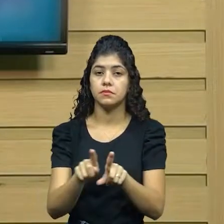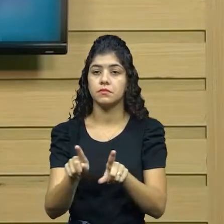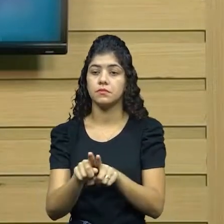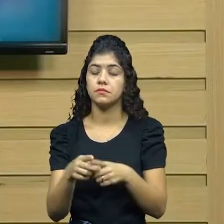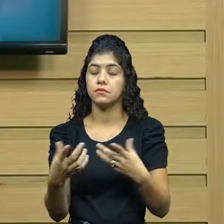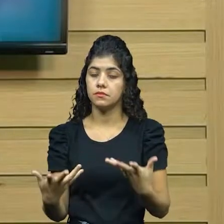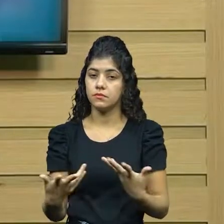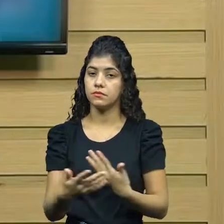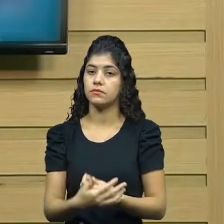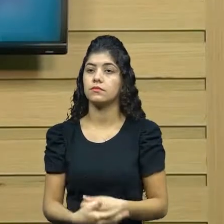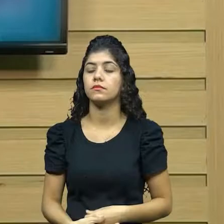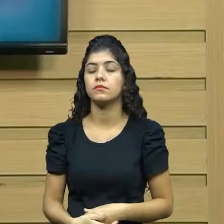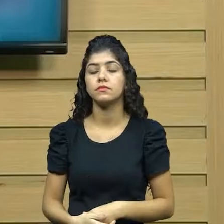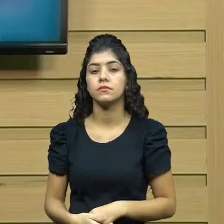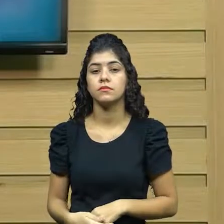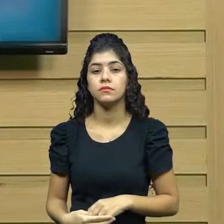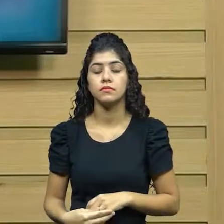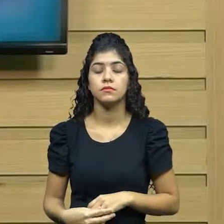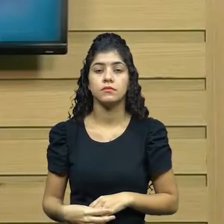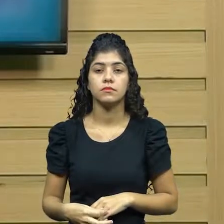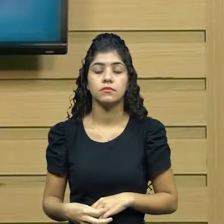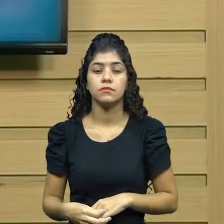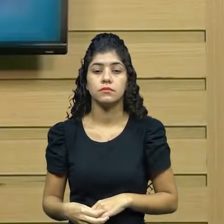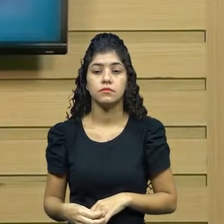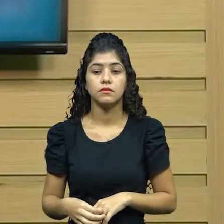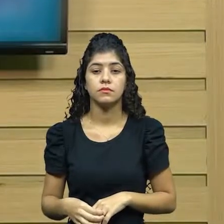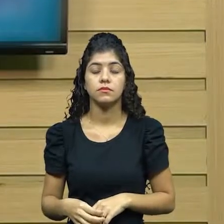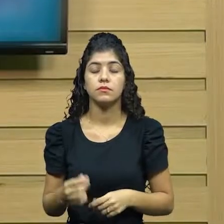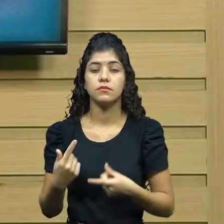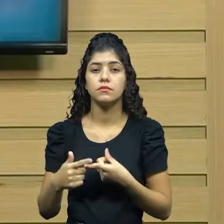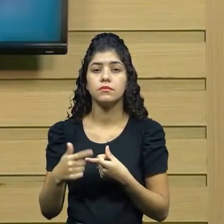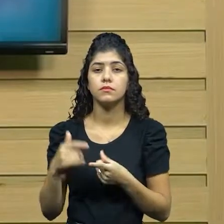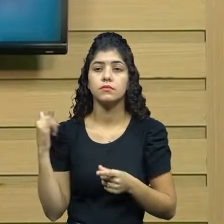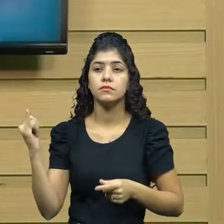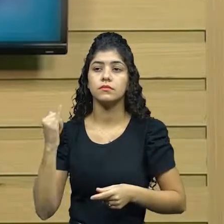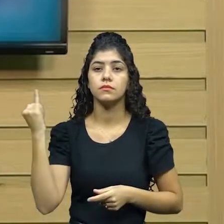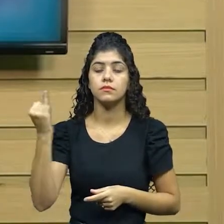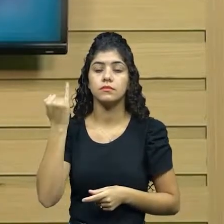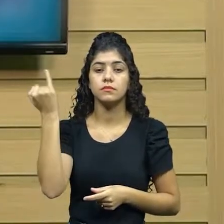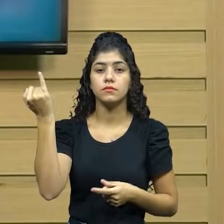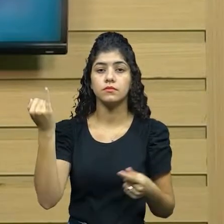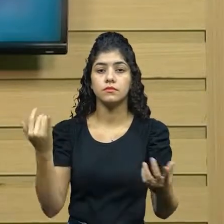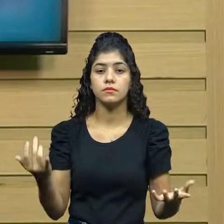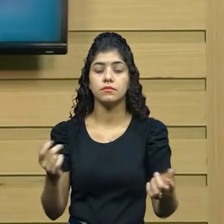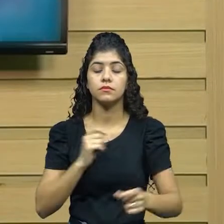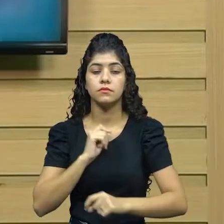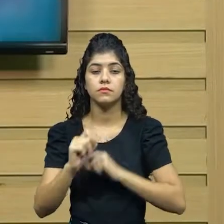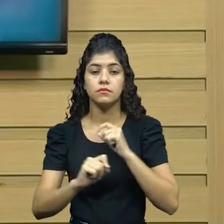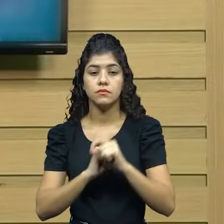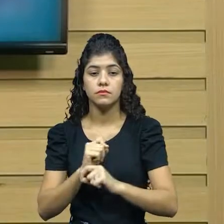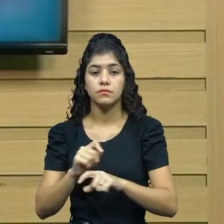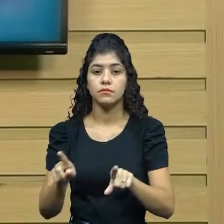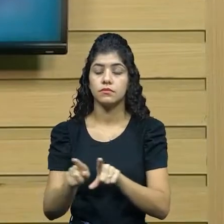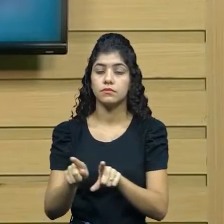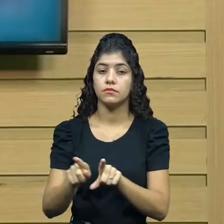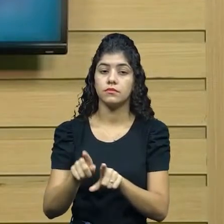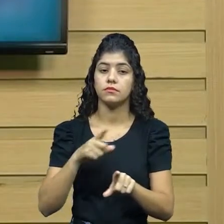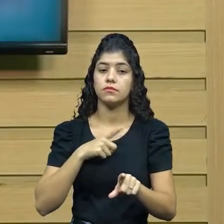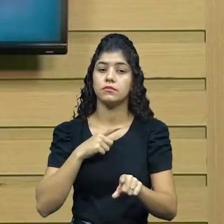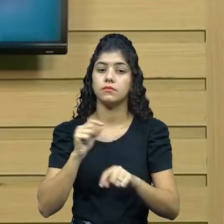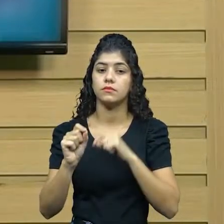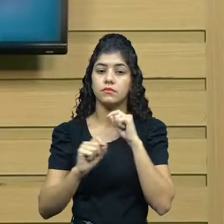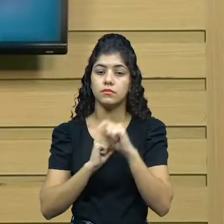a organização para os colaboradores. Por que é importante isso? Porque a visão dos colaboradores também afetam, já é